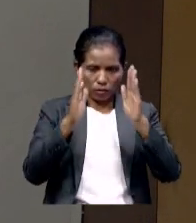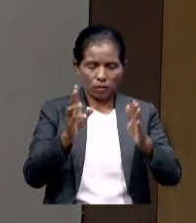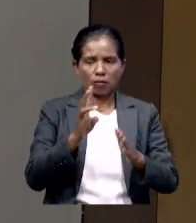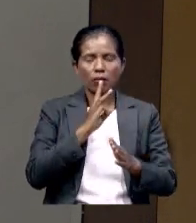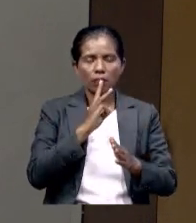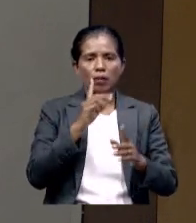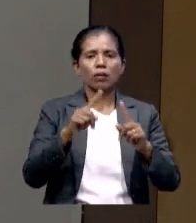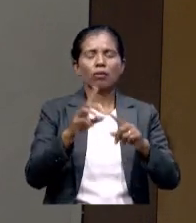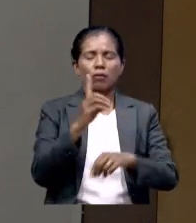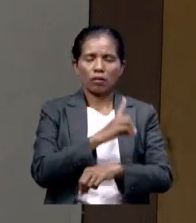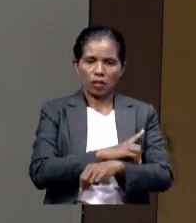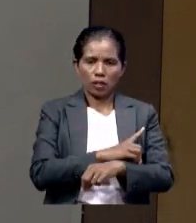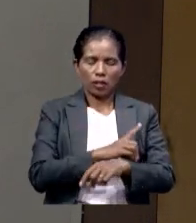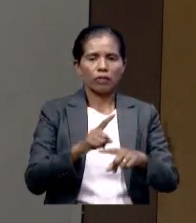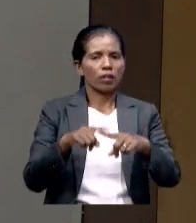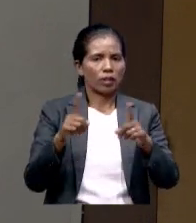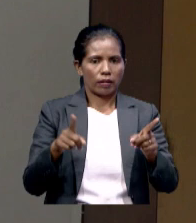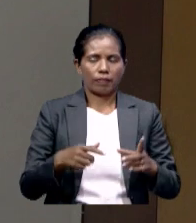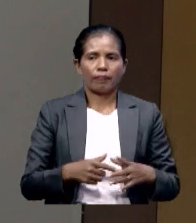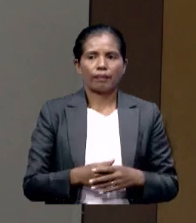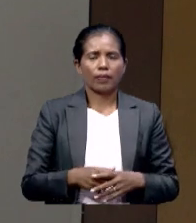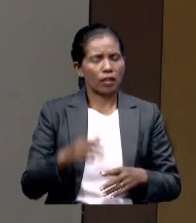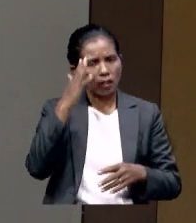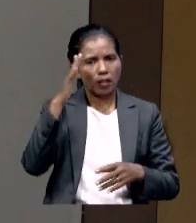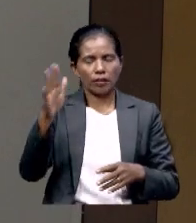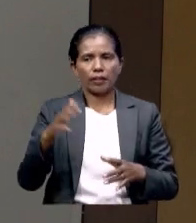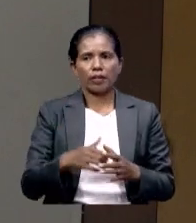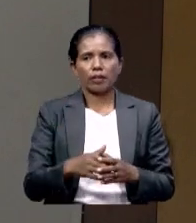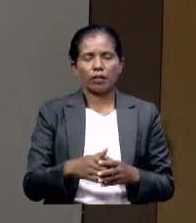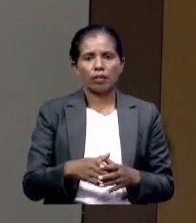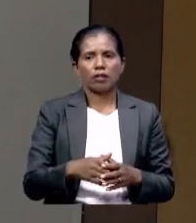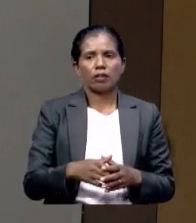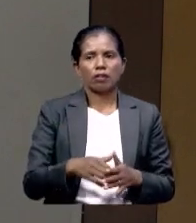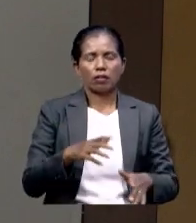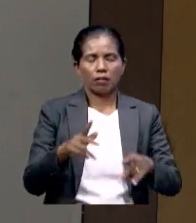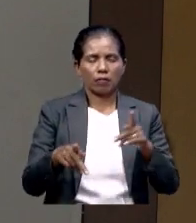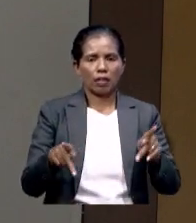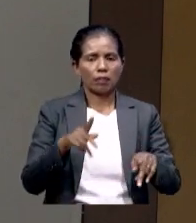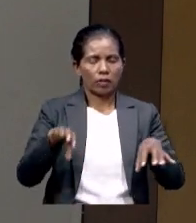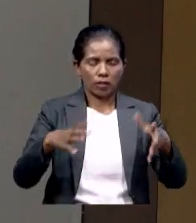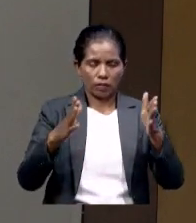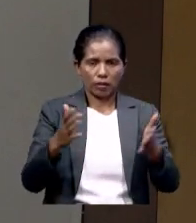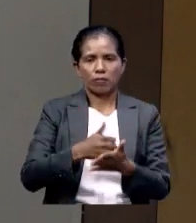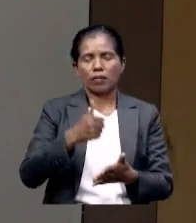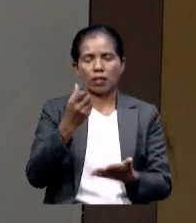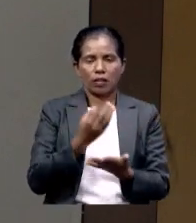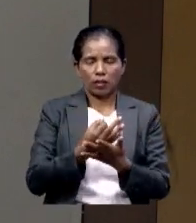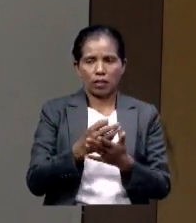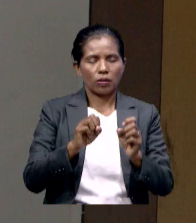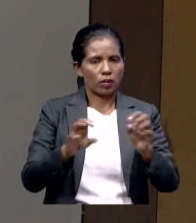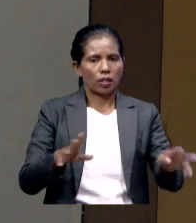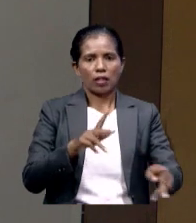o in loro né contrário. La tene. Se funcionar se nem na nossa, para depois cruz que ele tem